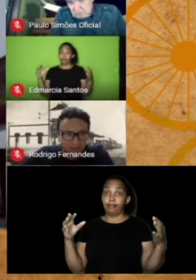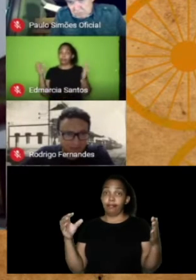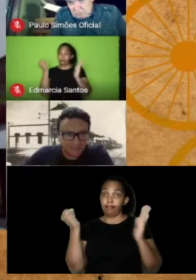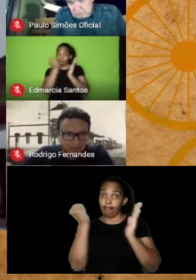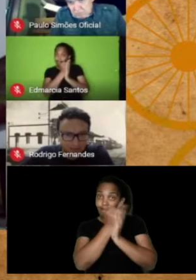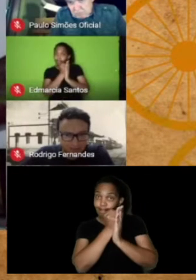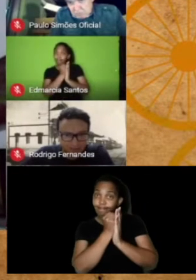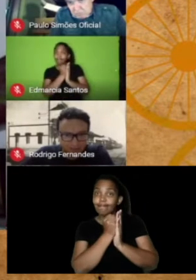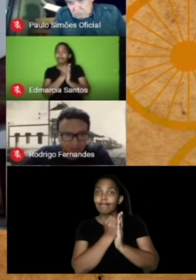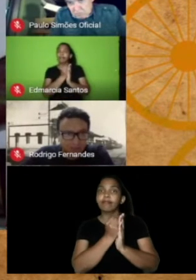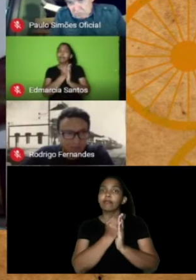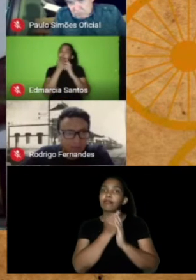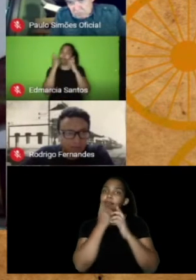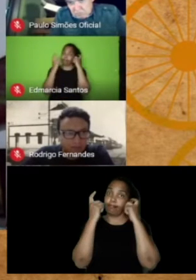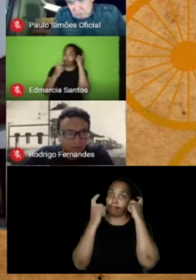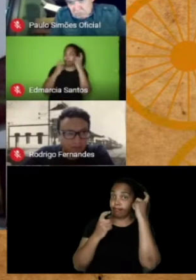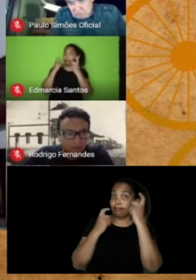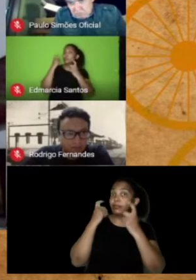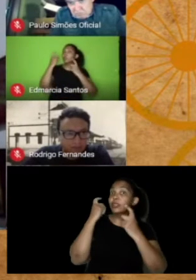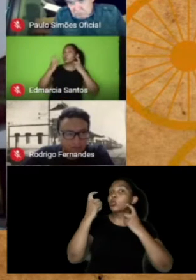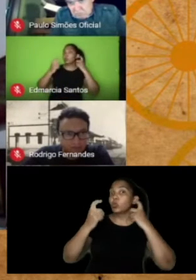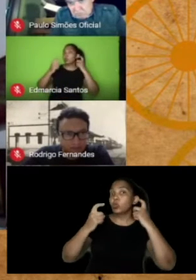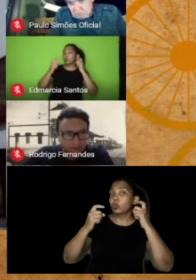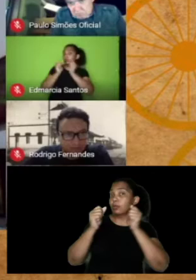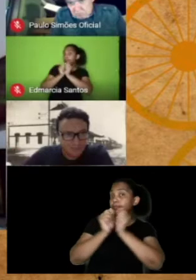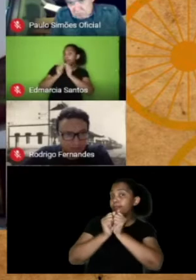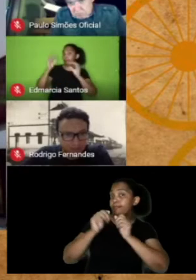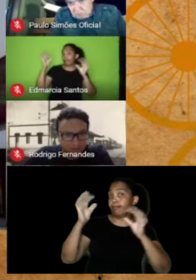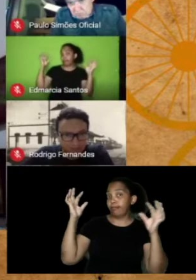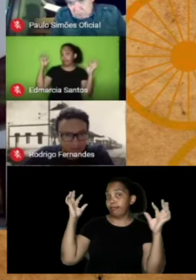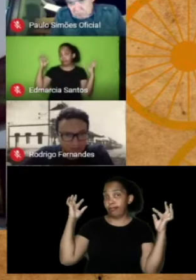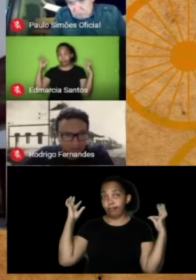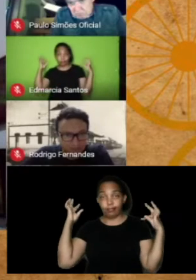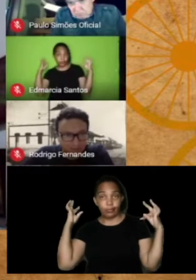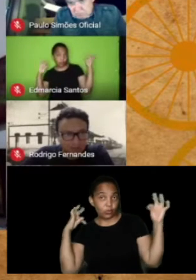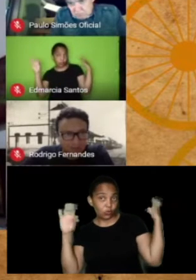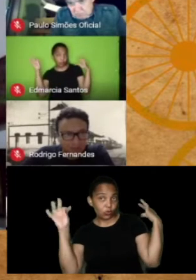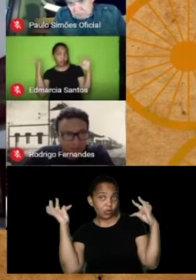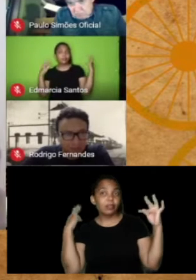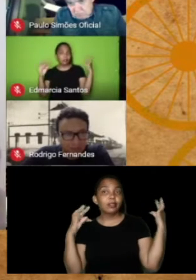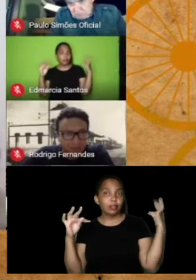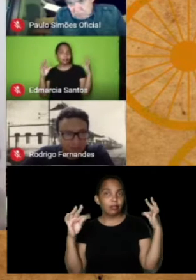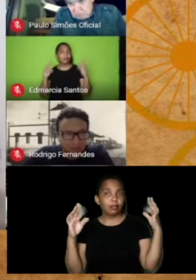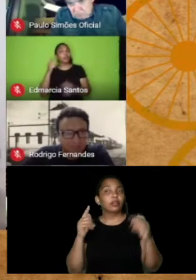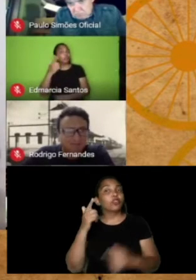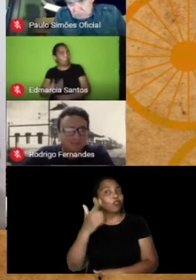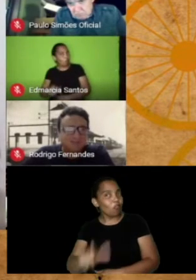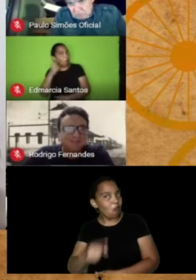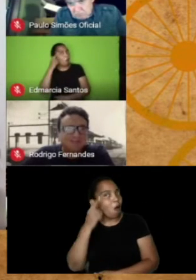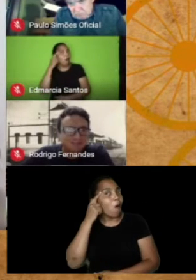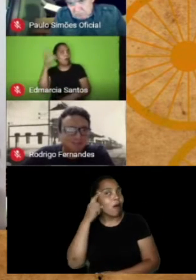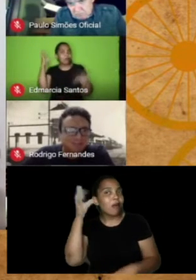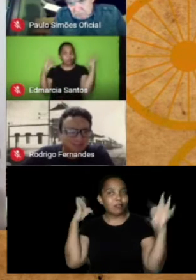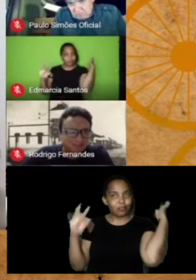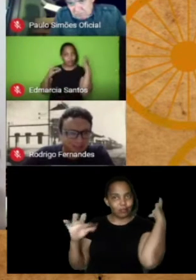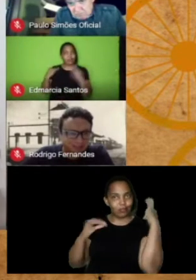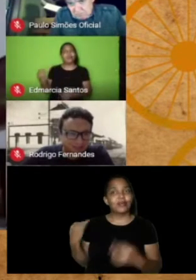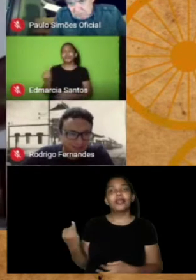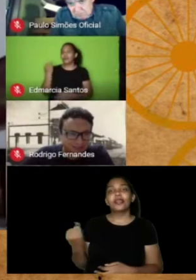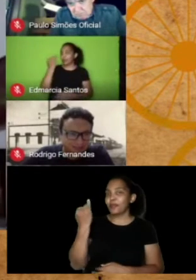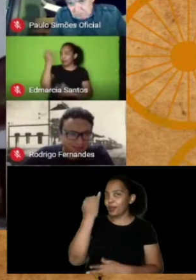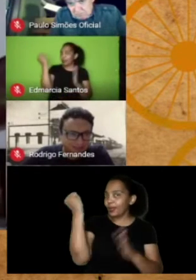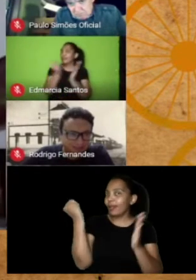a questão do turismo. Mas, na boa, volto a falar, o turismo é importantíssimo para o patrimônio,